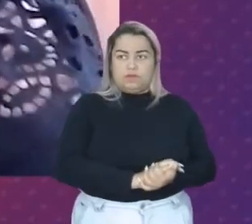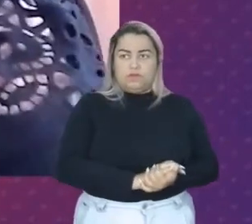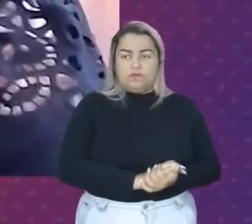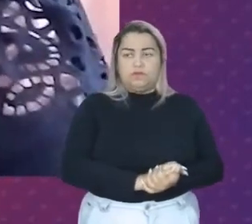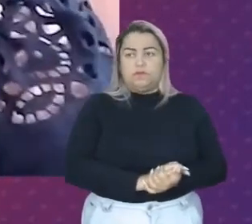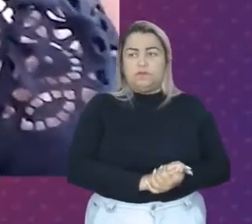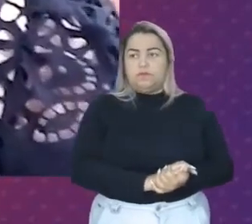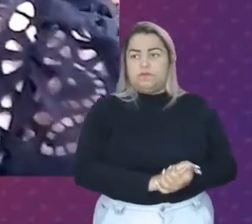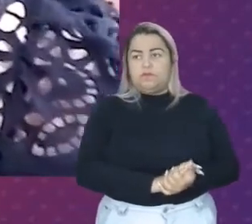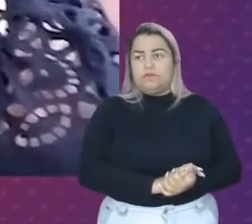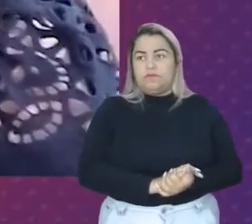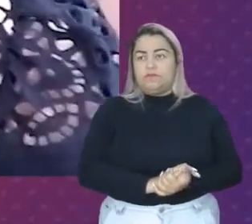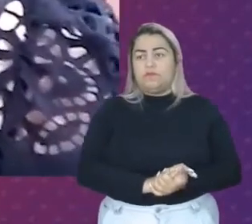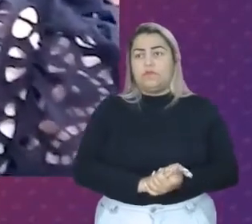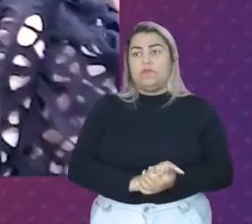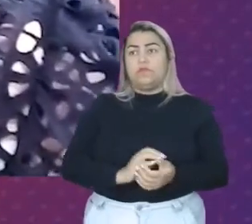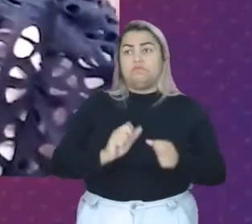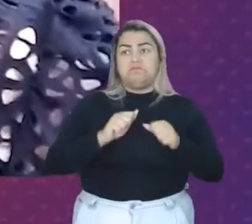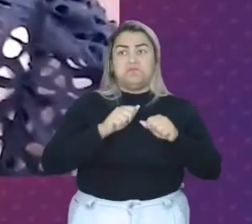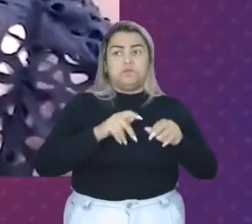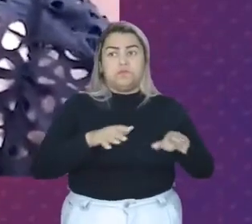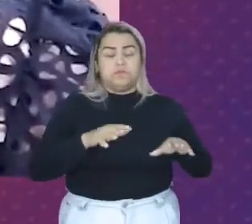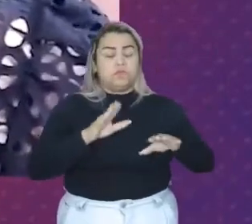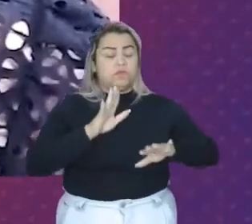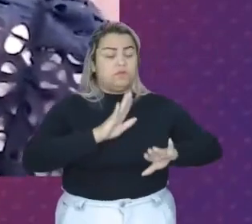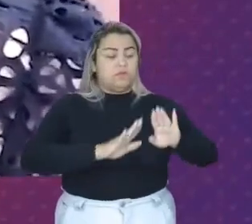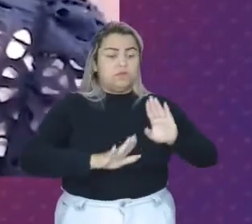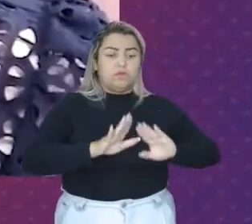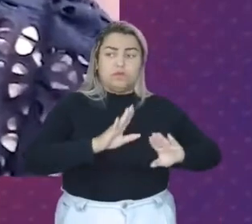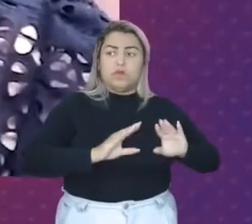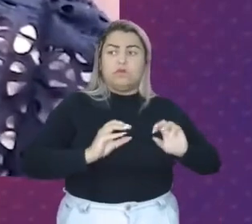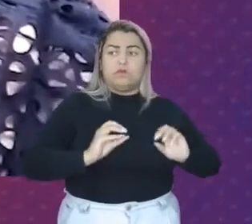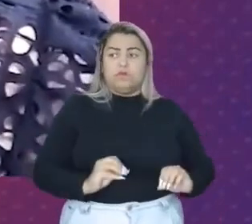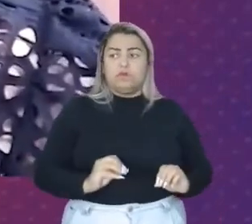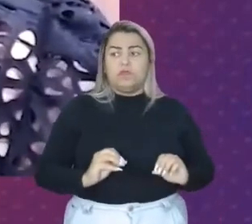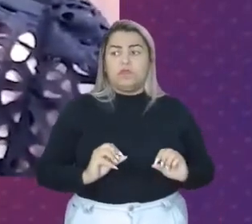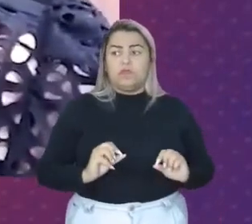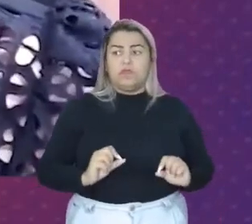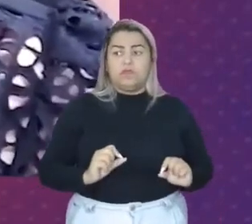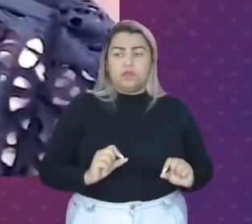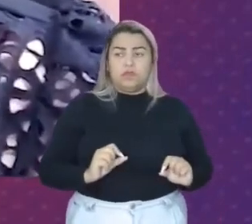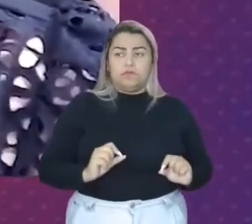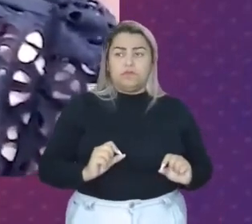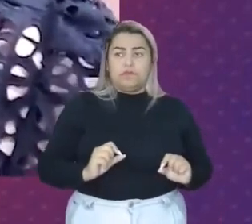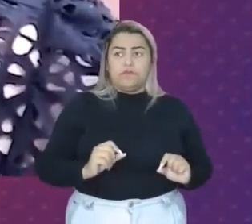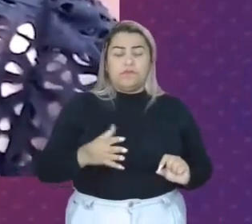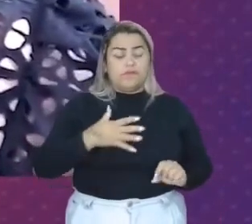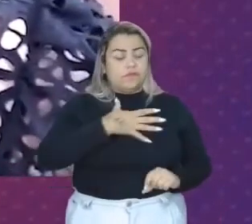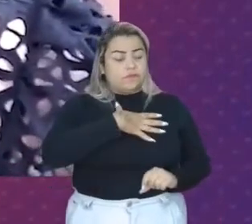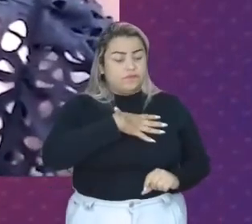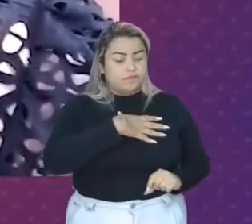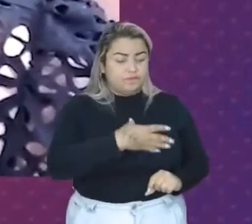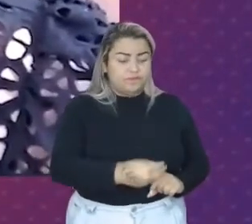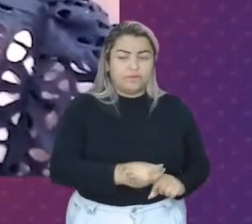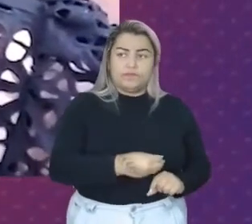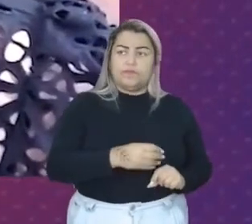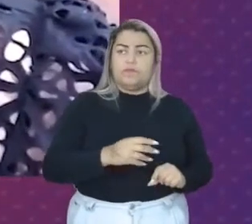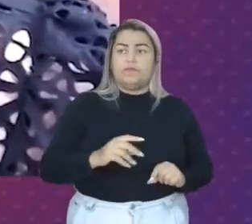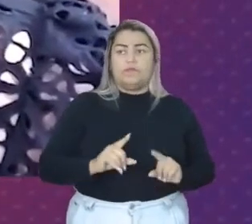você despende para cuidar de uma casa, para cuidar do processo de educação do filho, e isso